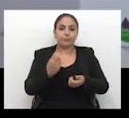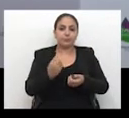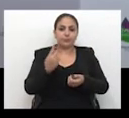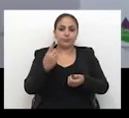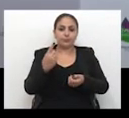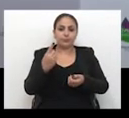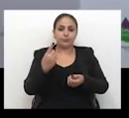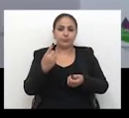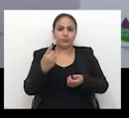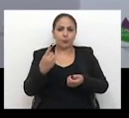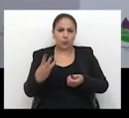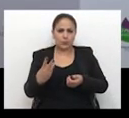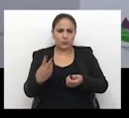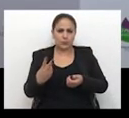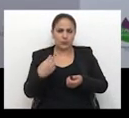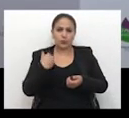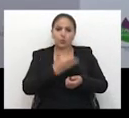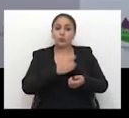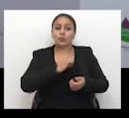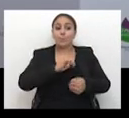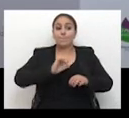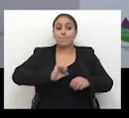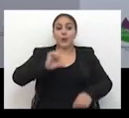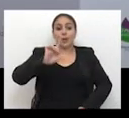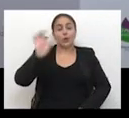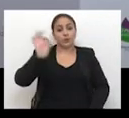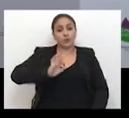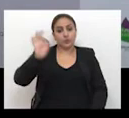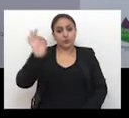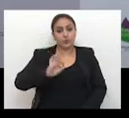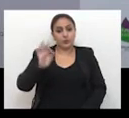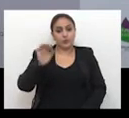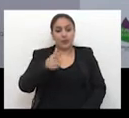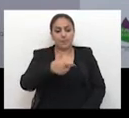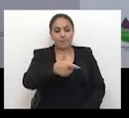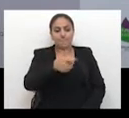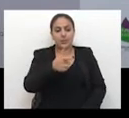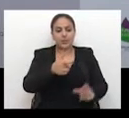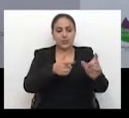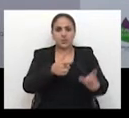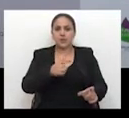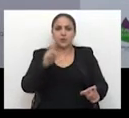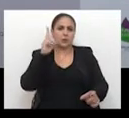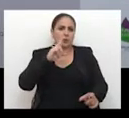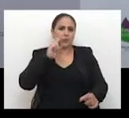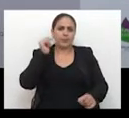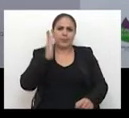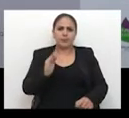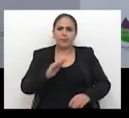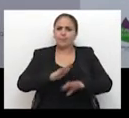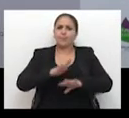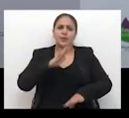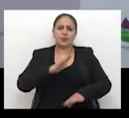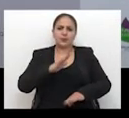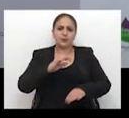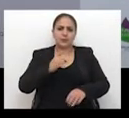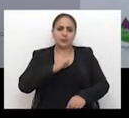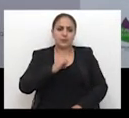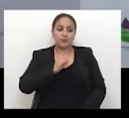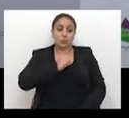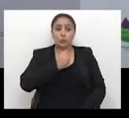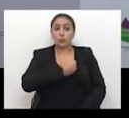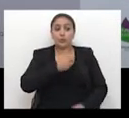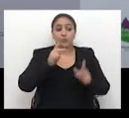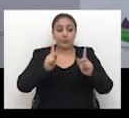2012 nós tivemos o maior índice de homicídios histórico no brasil foi o ano que mais teve